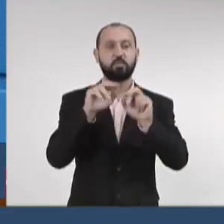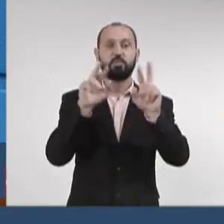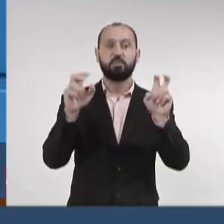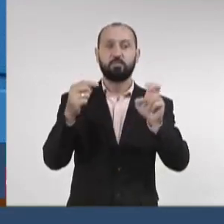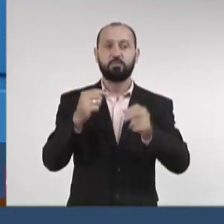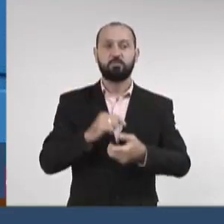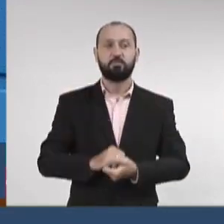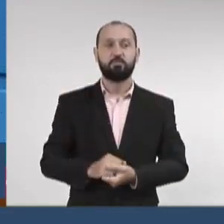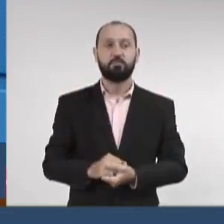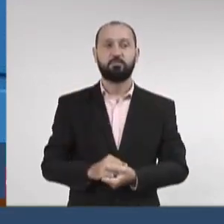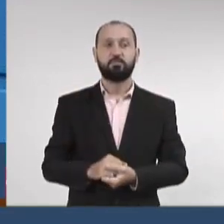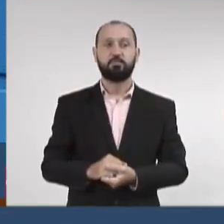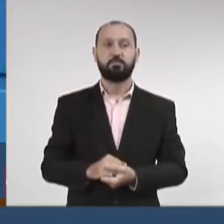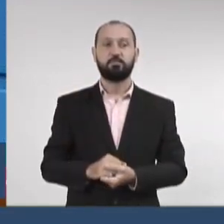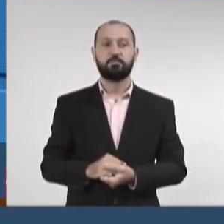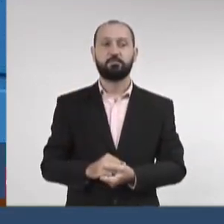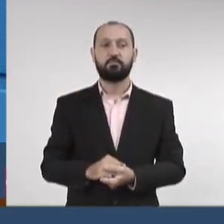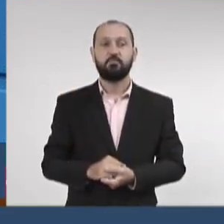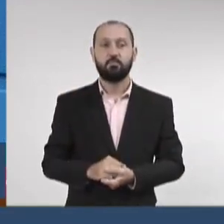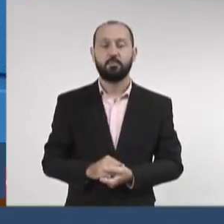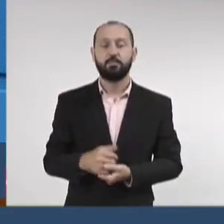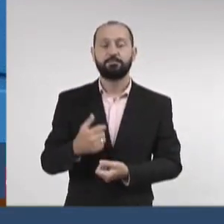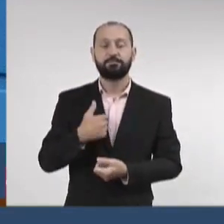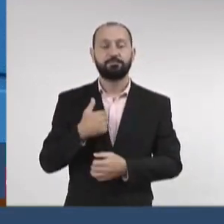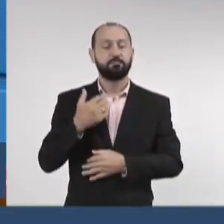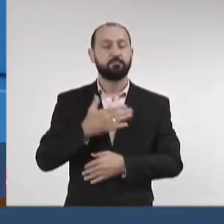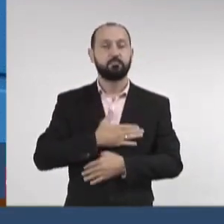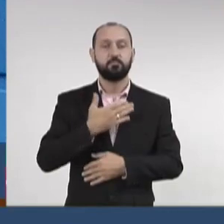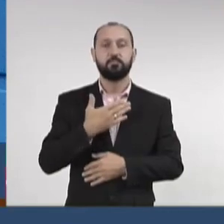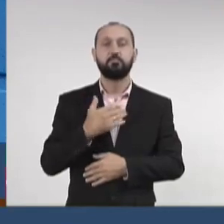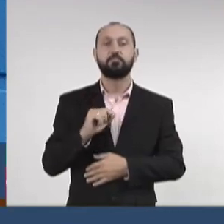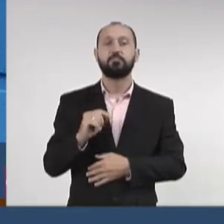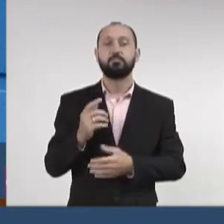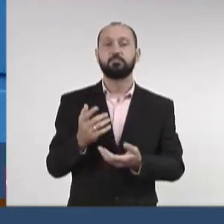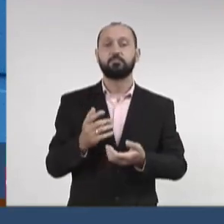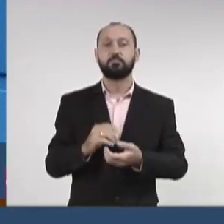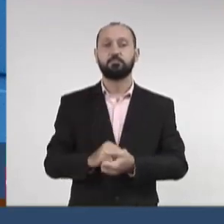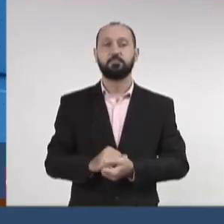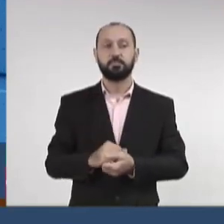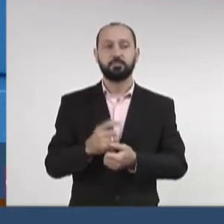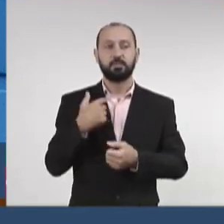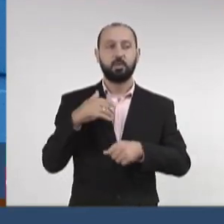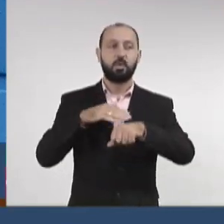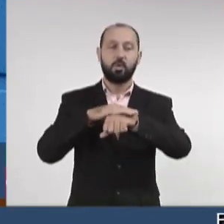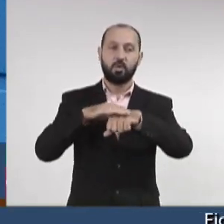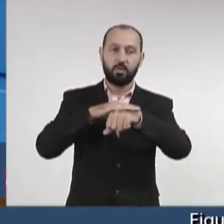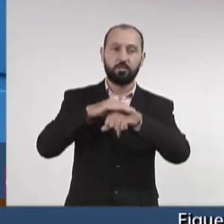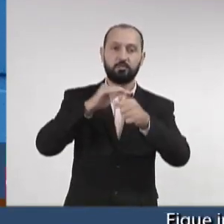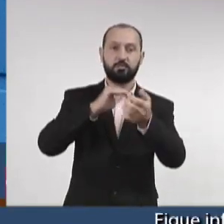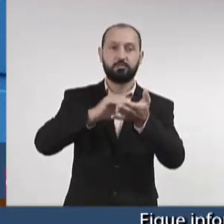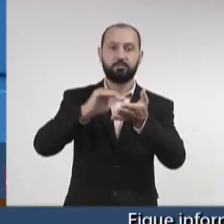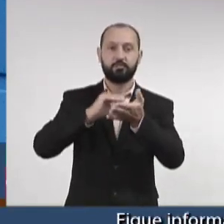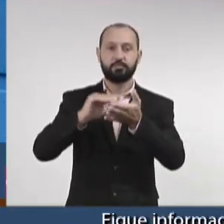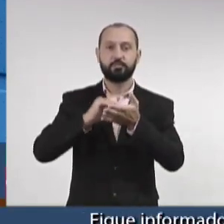casos. Qual não foi a minha surpresa que, em conversa com o